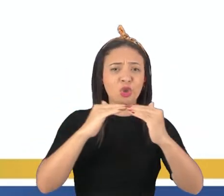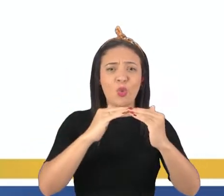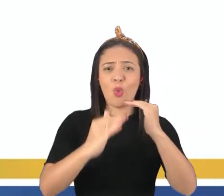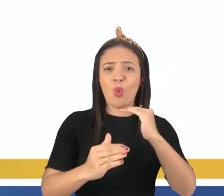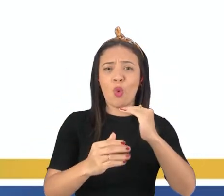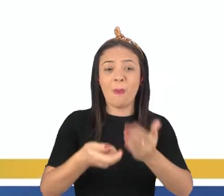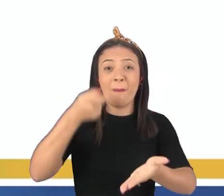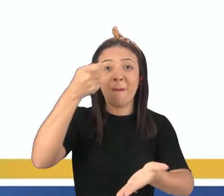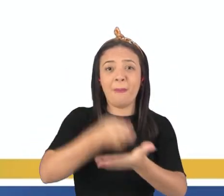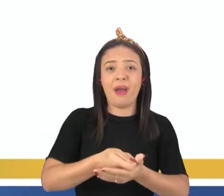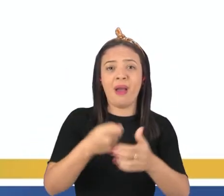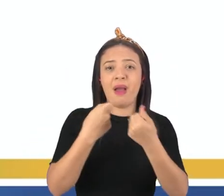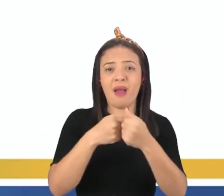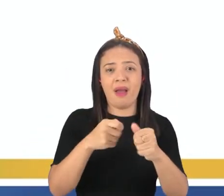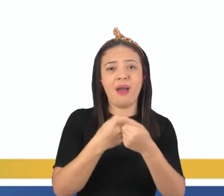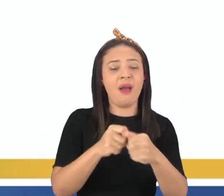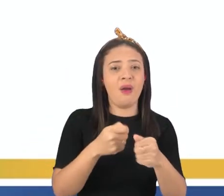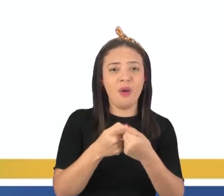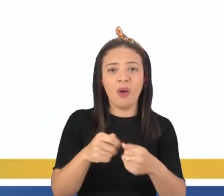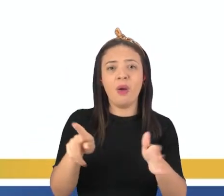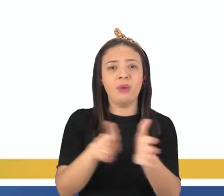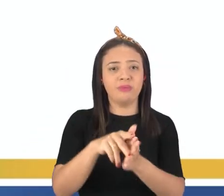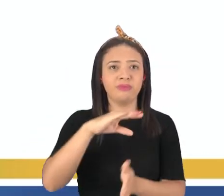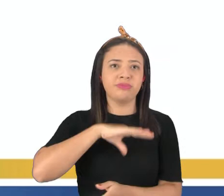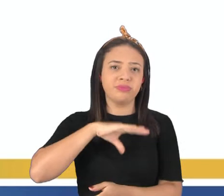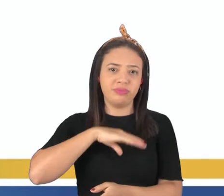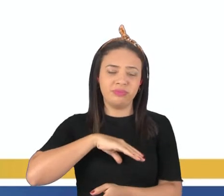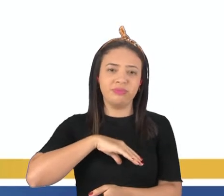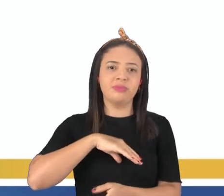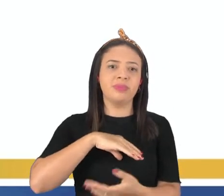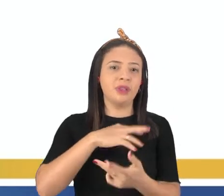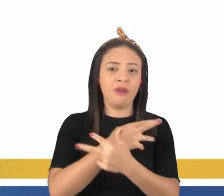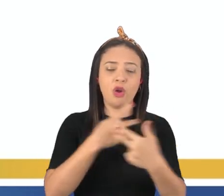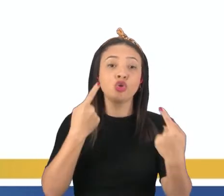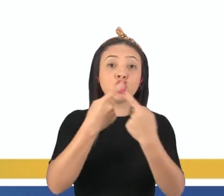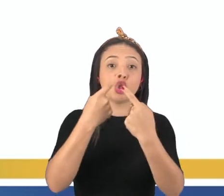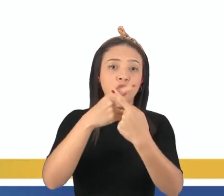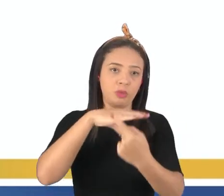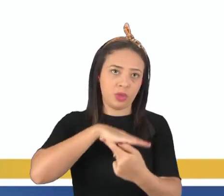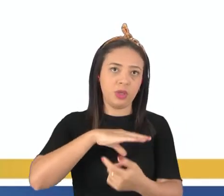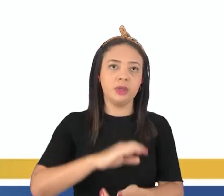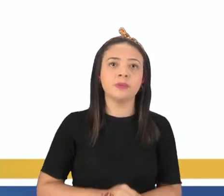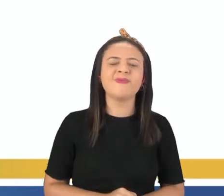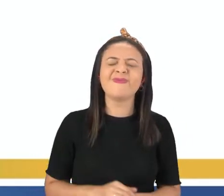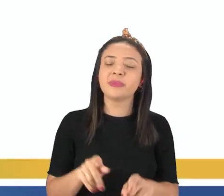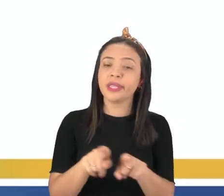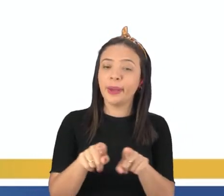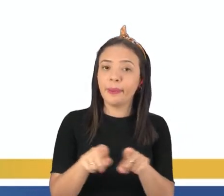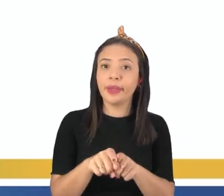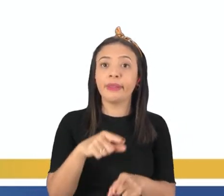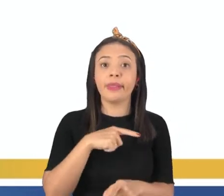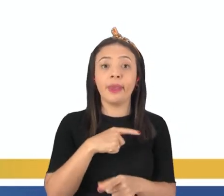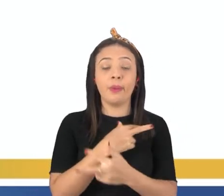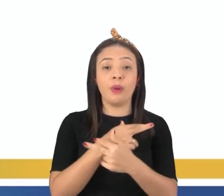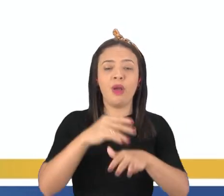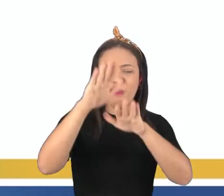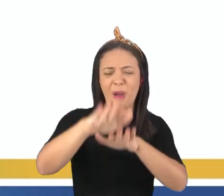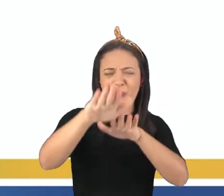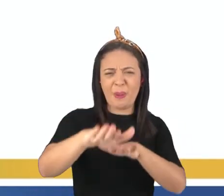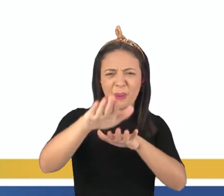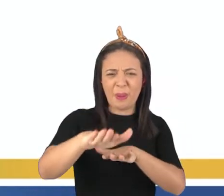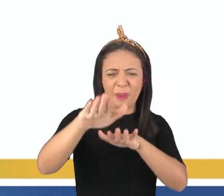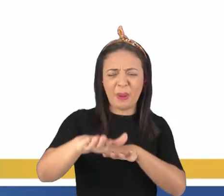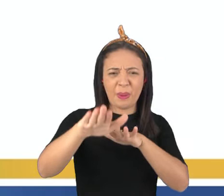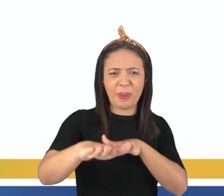das tarifas de ônibus nas cidades, nas pequenas, médias e grandes, além de causar congestionamentos diários